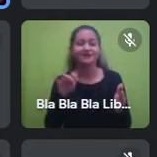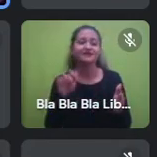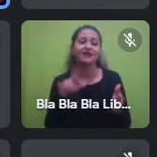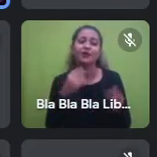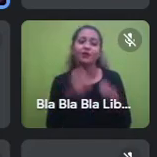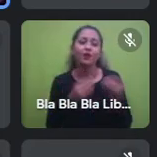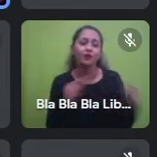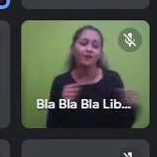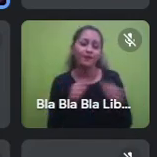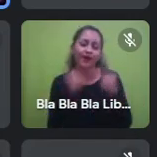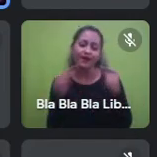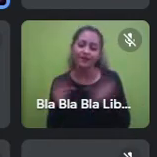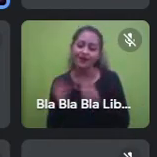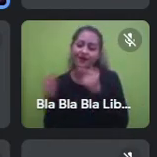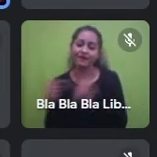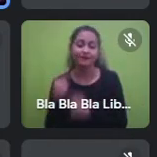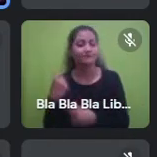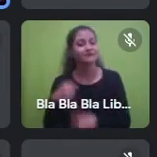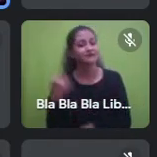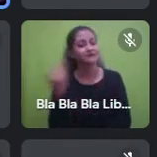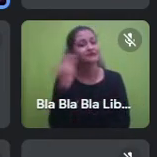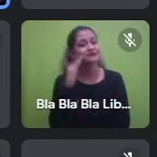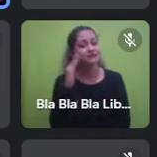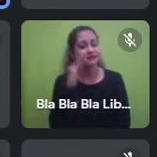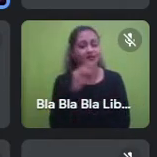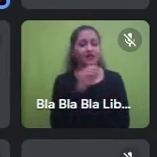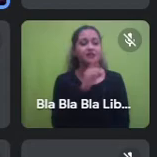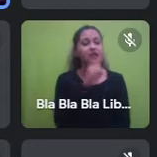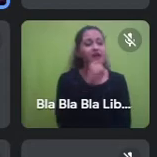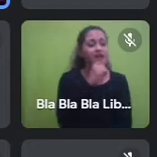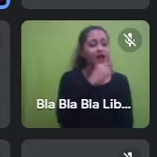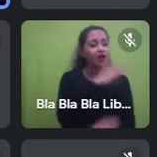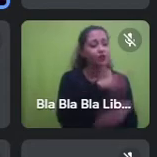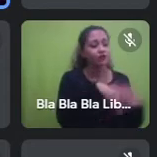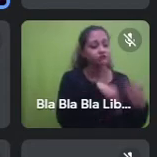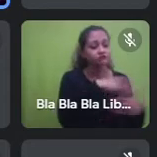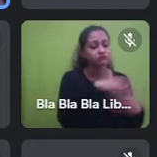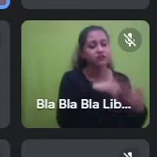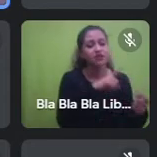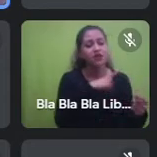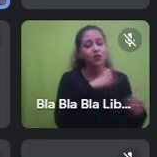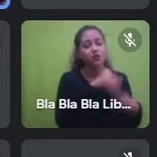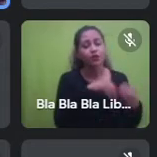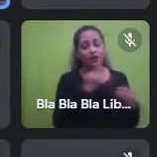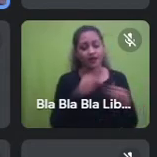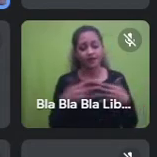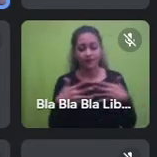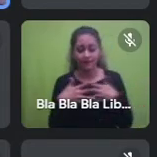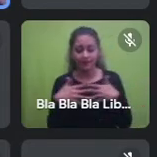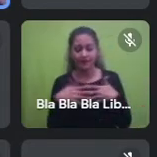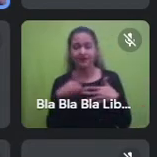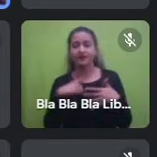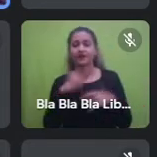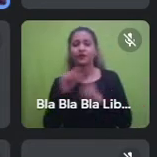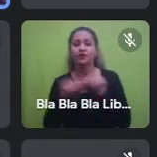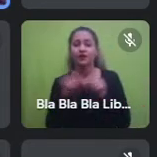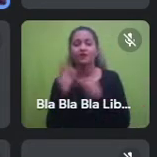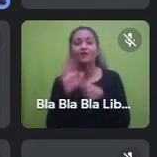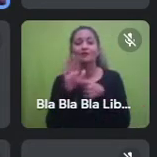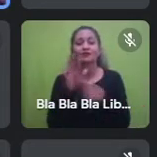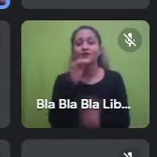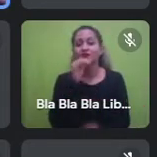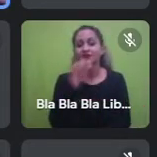é fundamental a gente entender quanto tem na água, quanto tem nas brânquias e quanto é que tem no músculo. Eu vou destacar aqui o